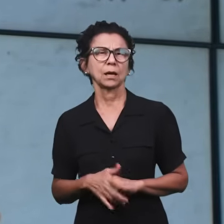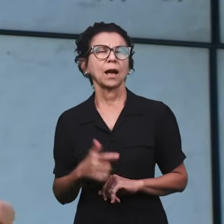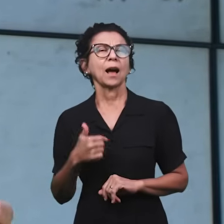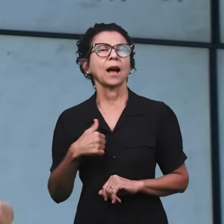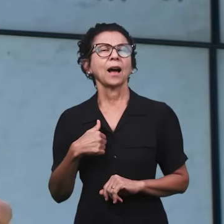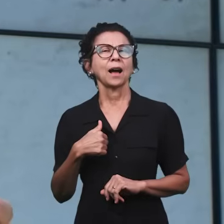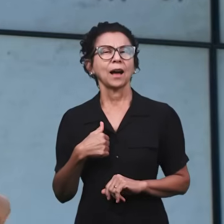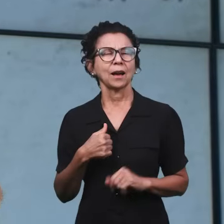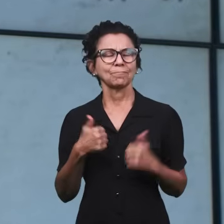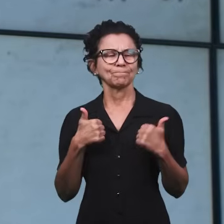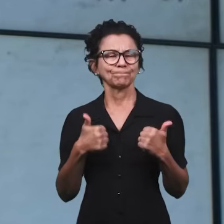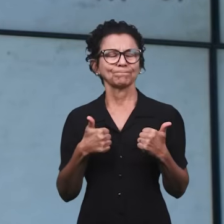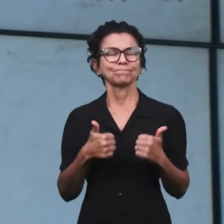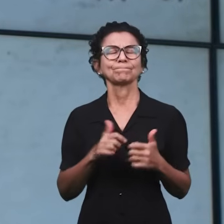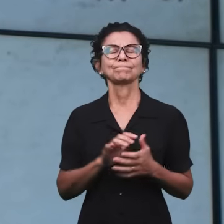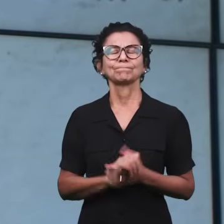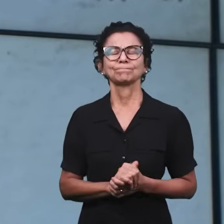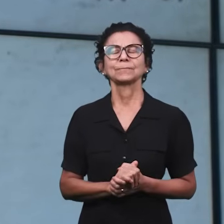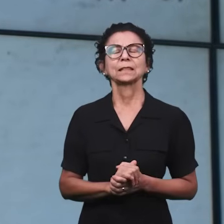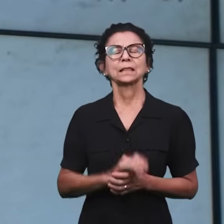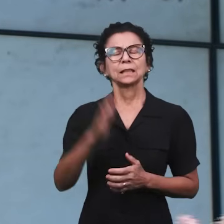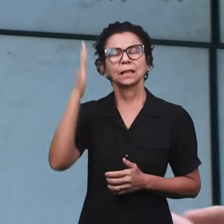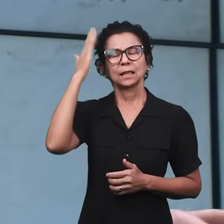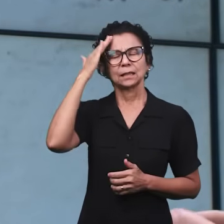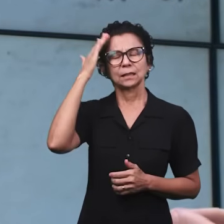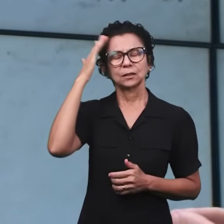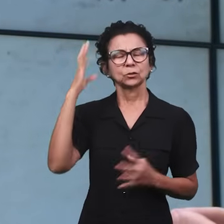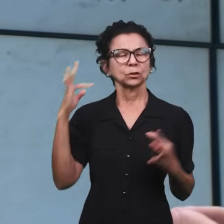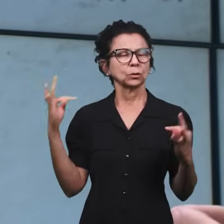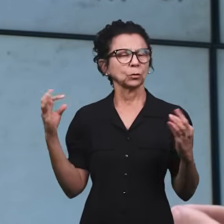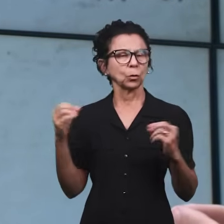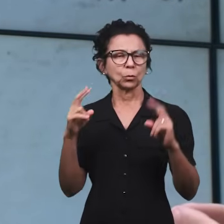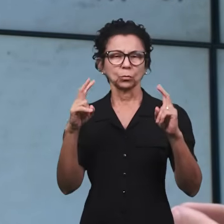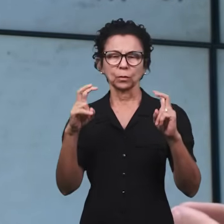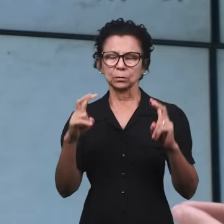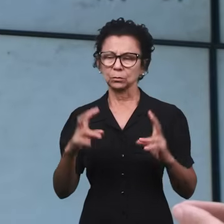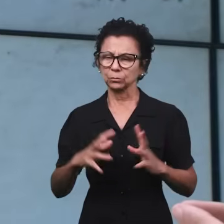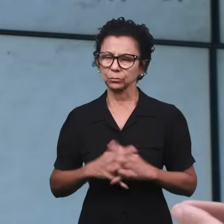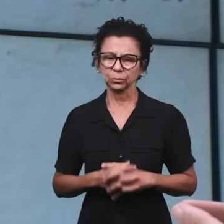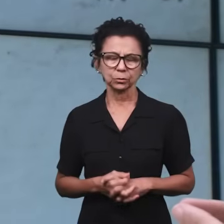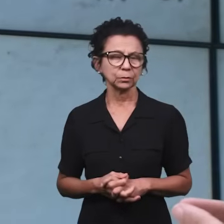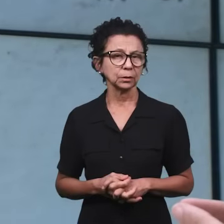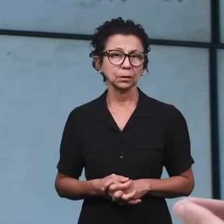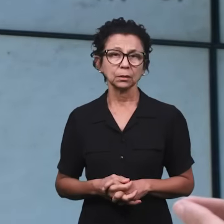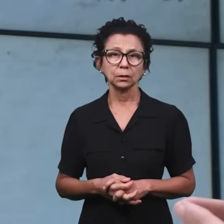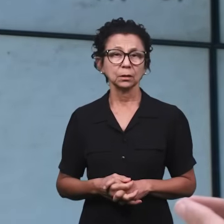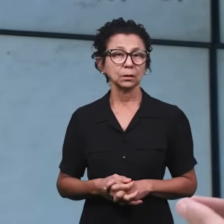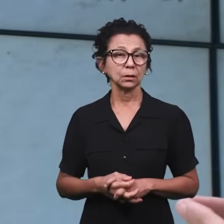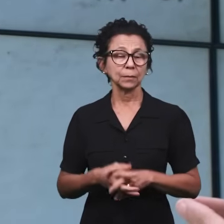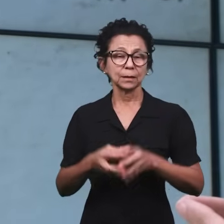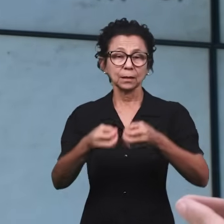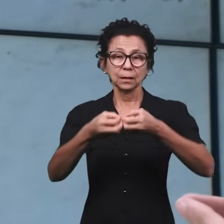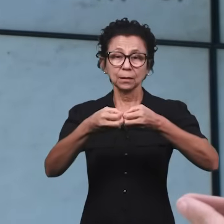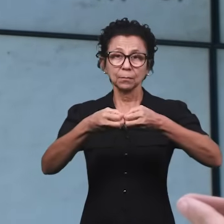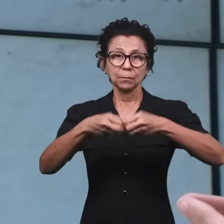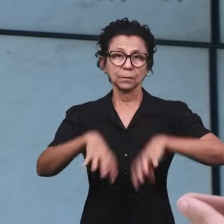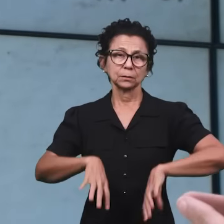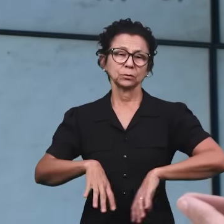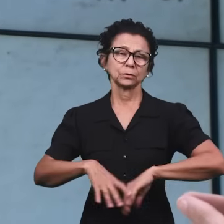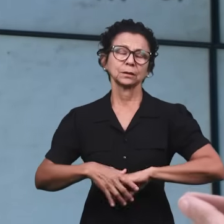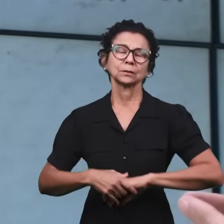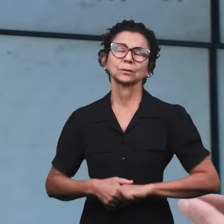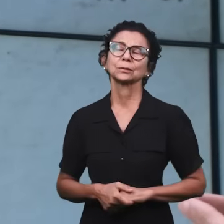compreendo tudo sobre aquele assunto. Então tem um prejuízo cognitivo, um prejuízo de aprendizado, uma ansiedade